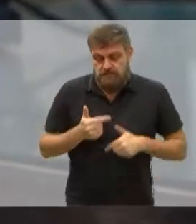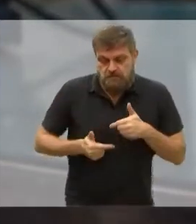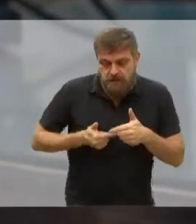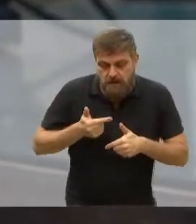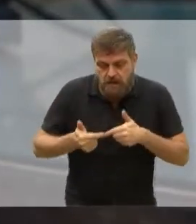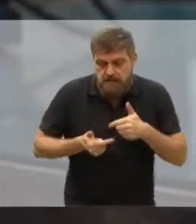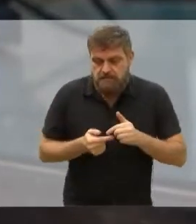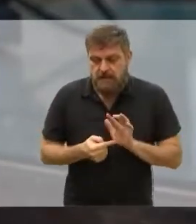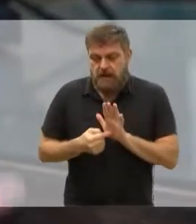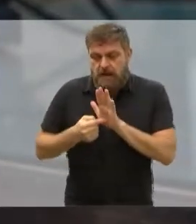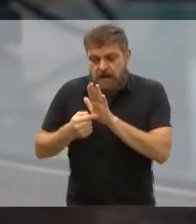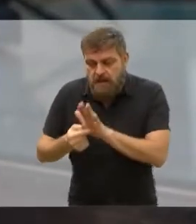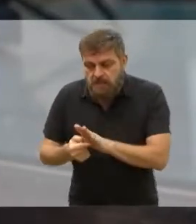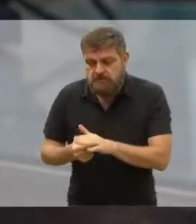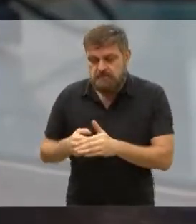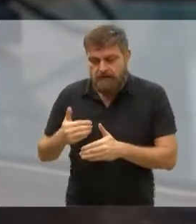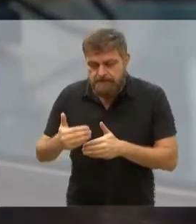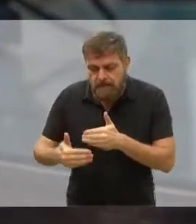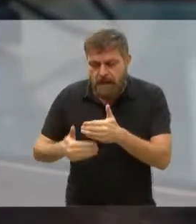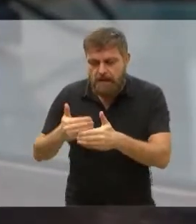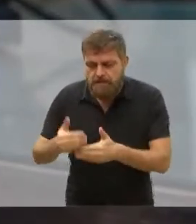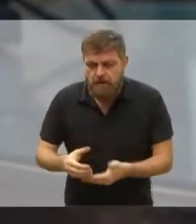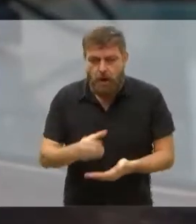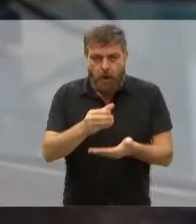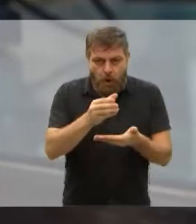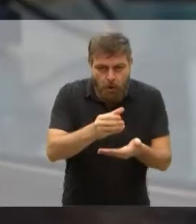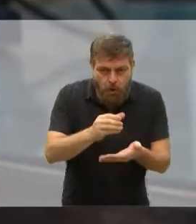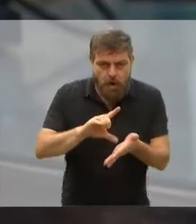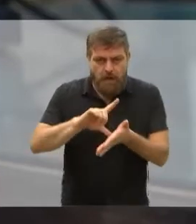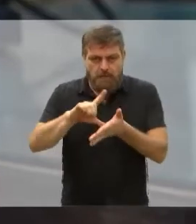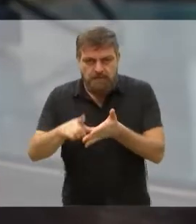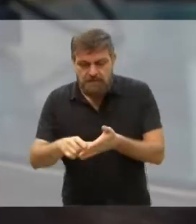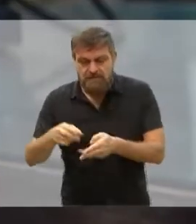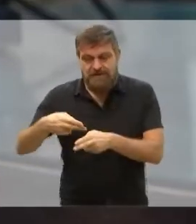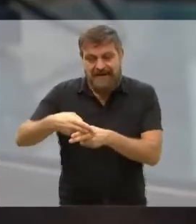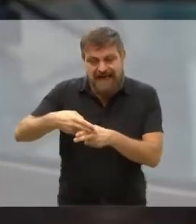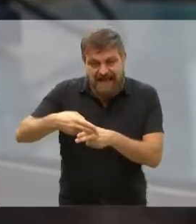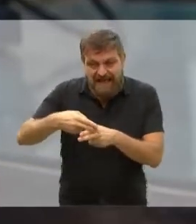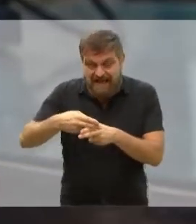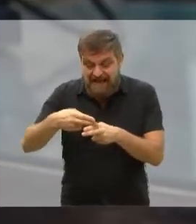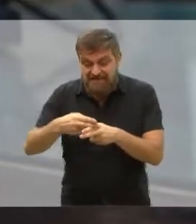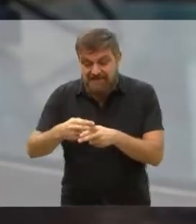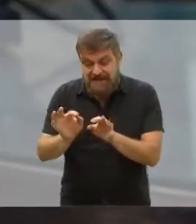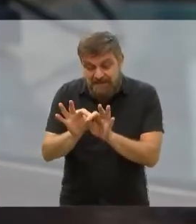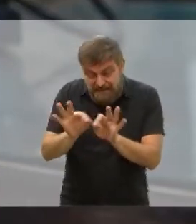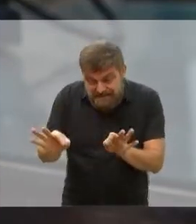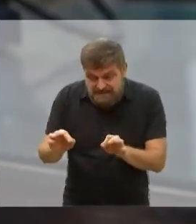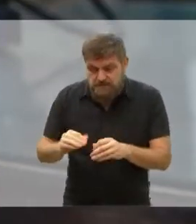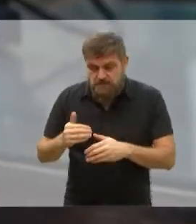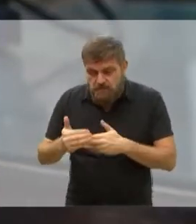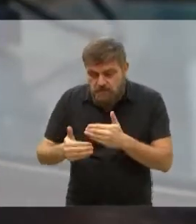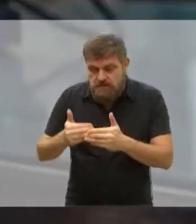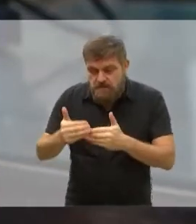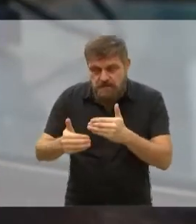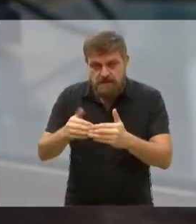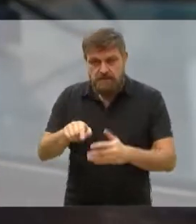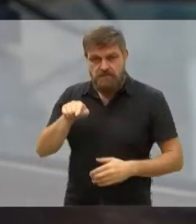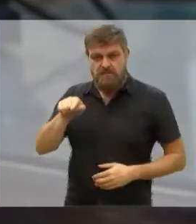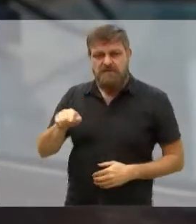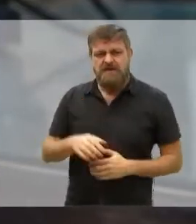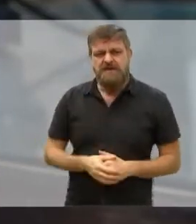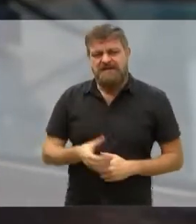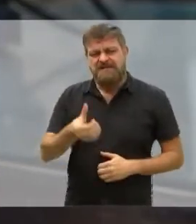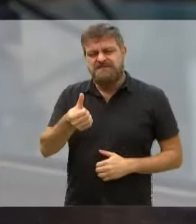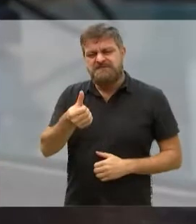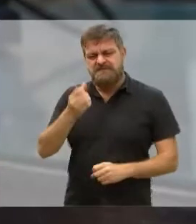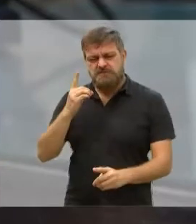trabalho graduado do uso do talher. Então a gente foi talher por talher, chegamos naquelas facas sem pontas e fomos trabalhando, até